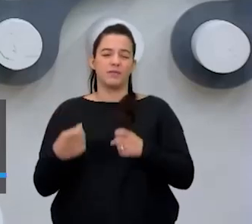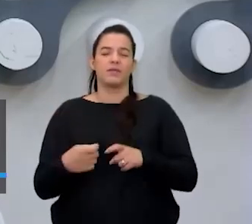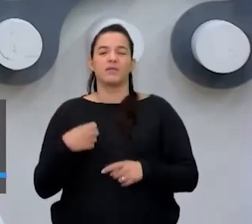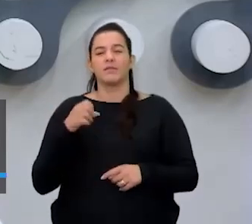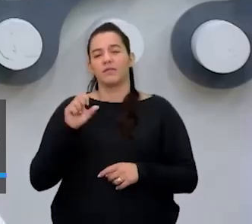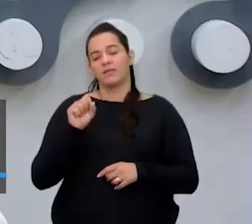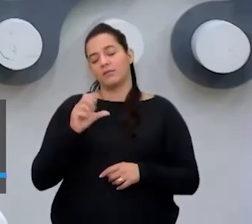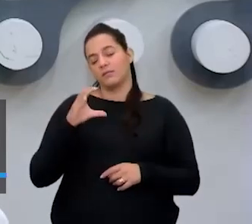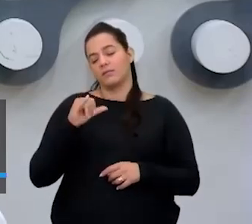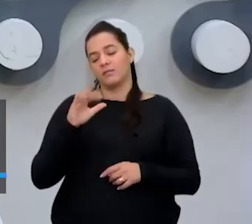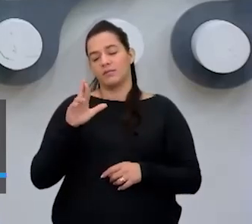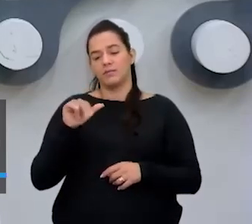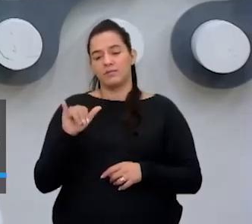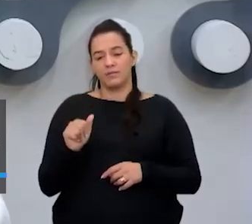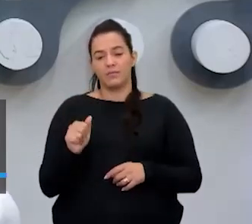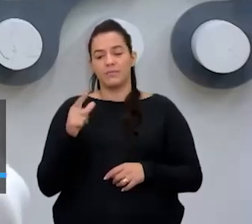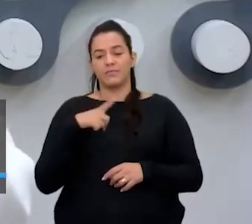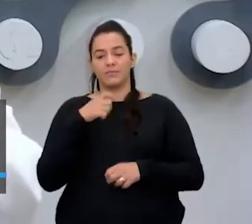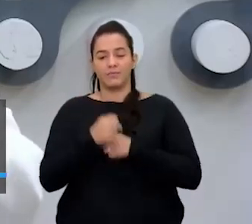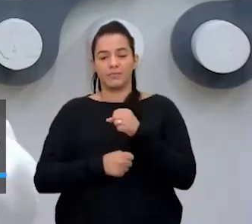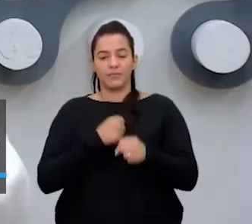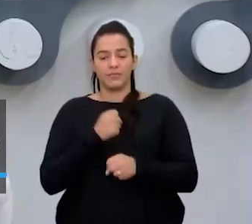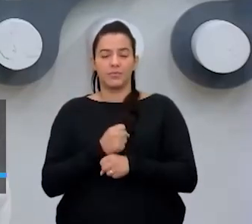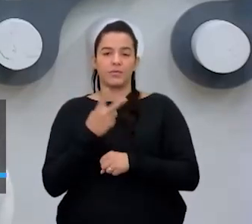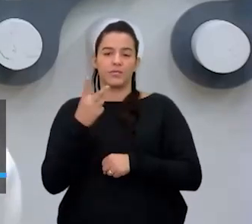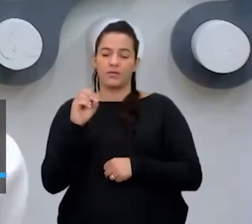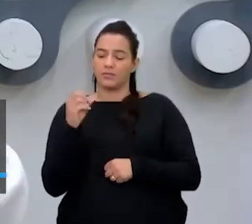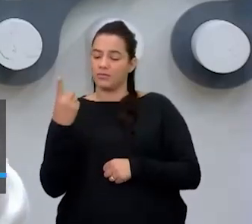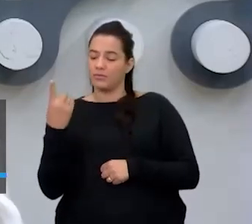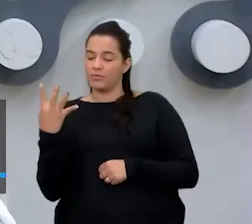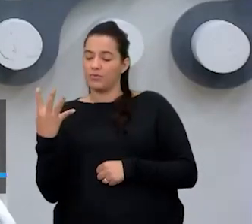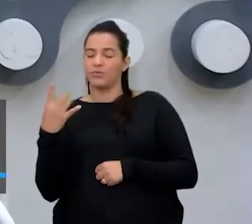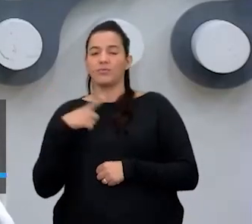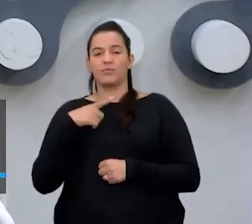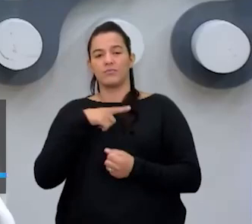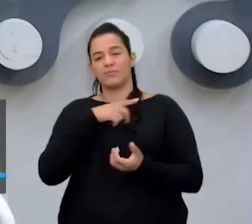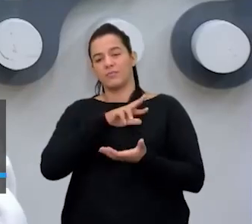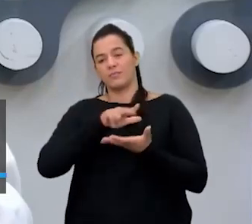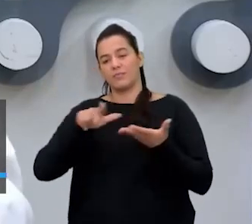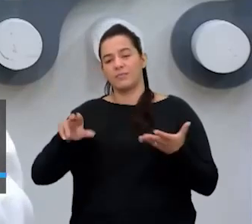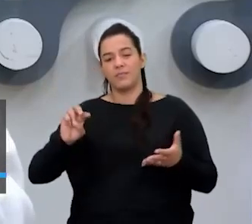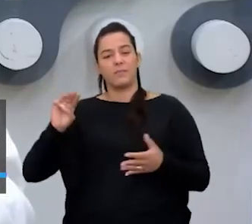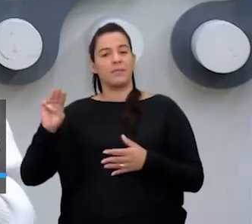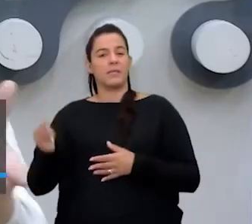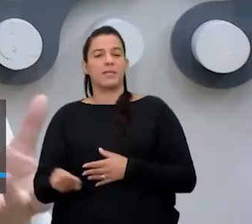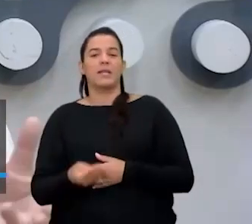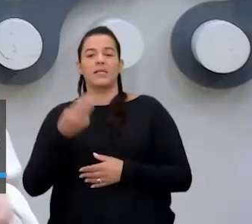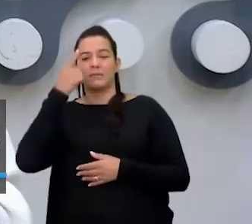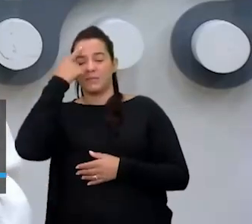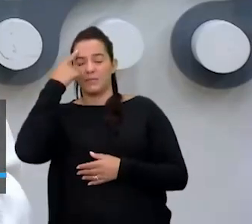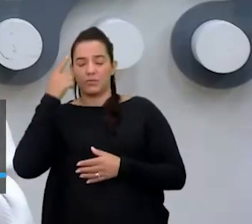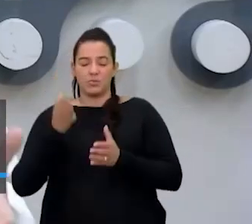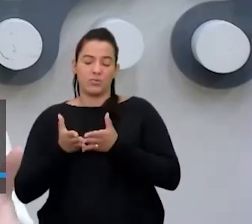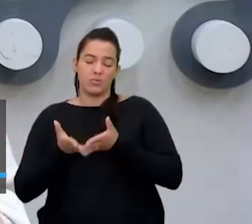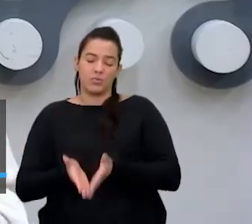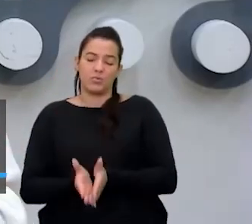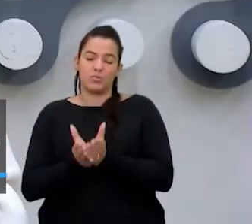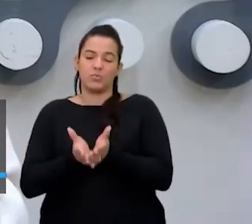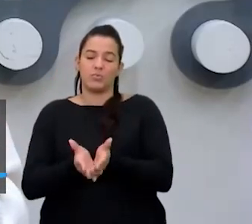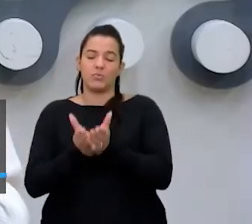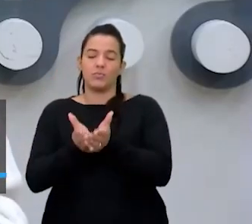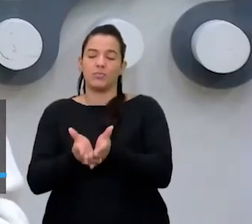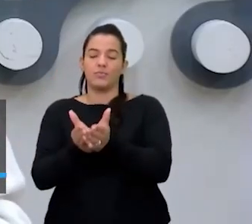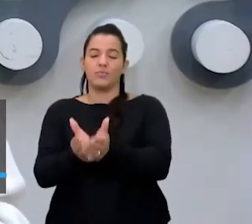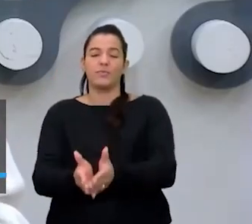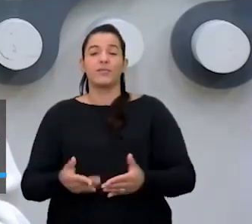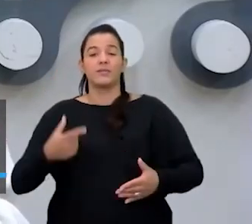2014, 2015, a gente via ali milhares de sírios em botes, a deriva, né? Desespero, a